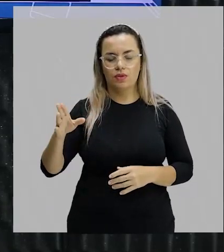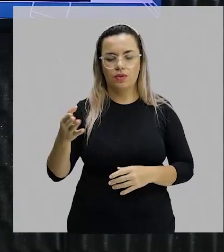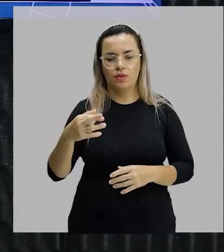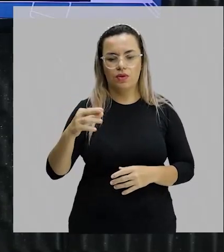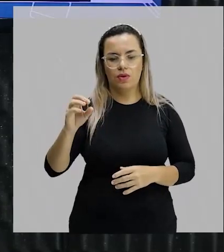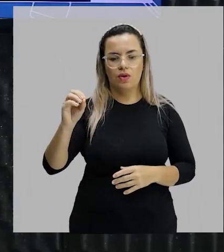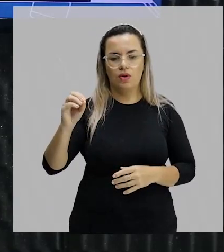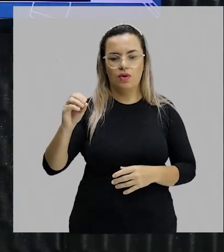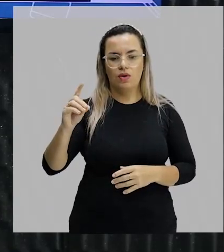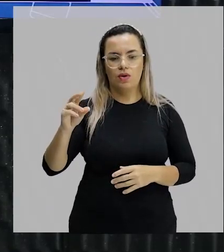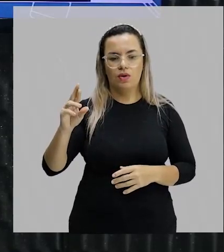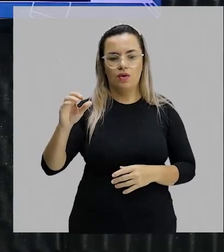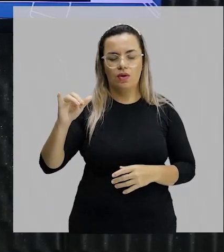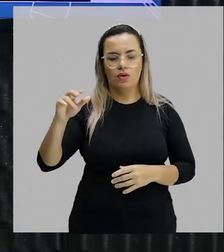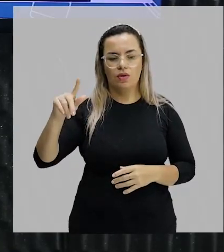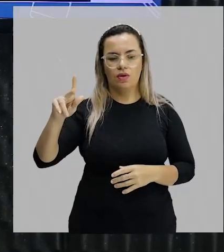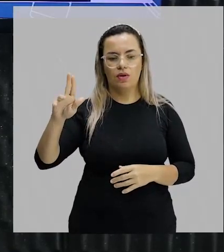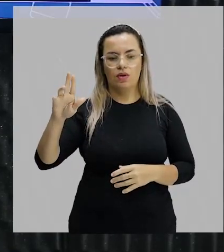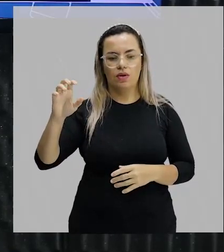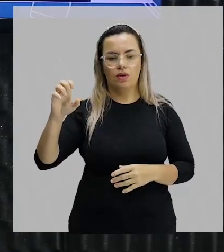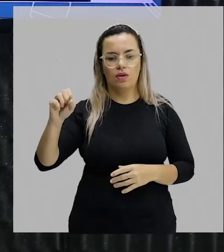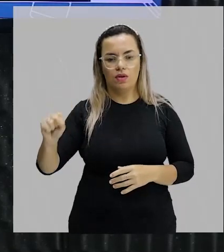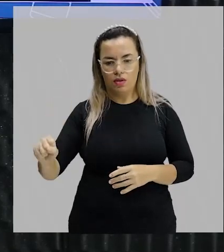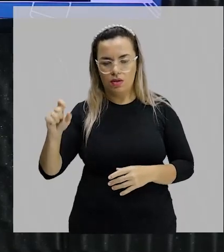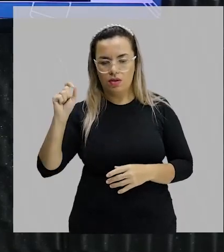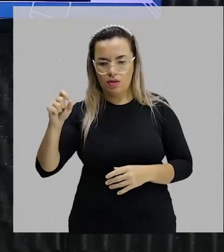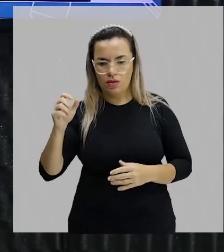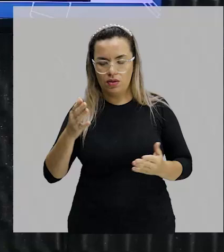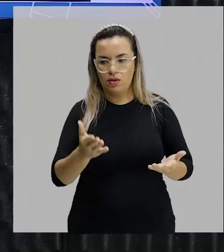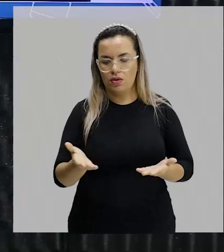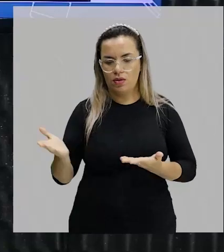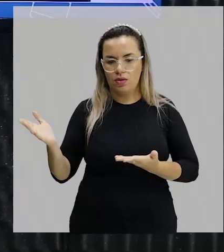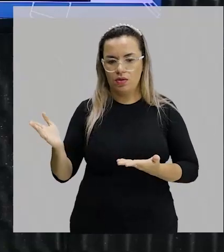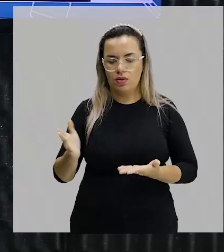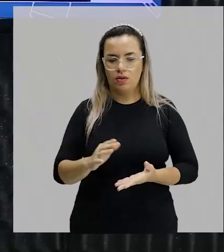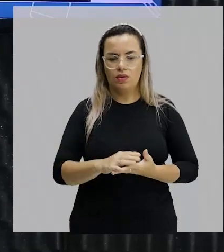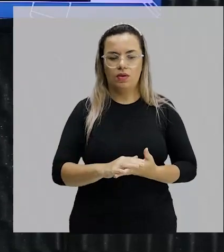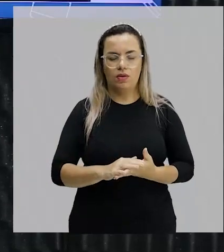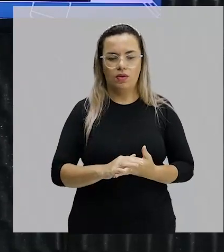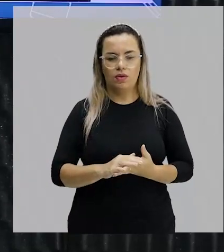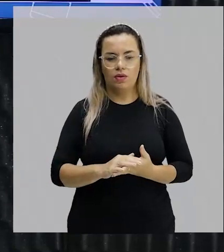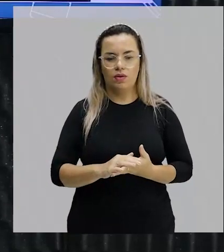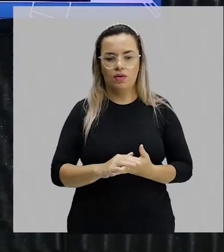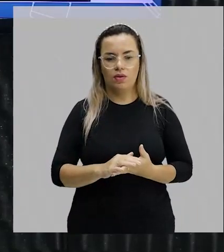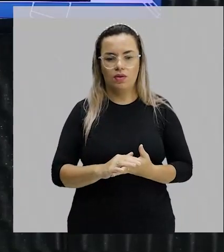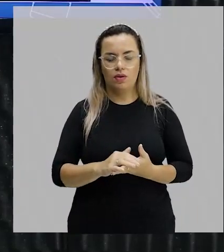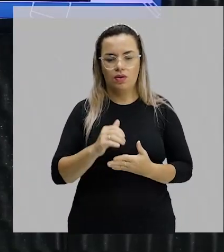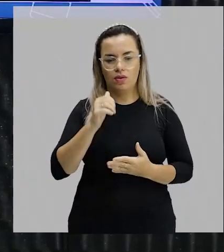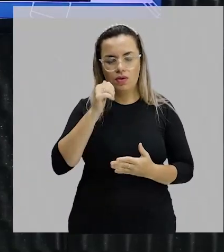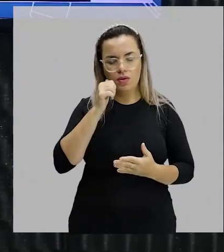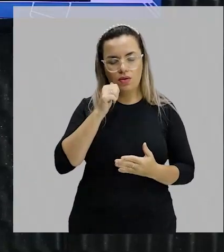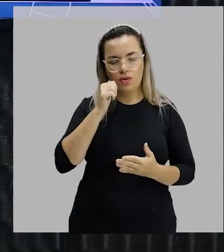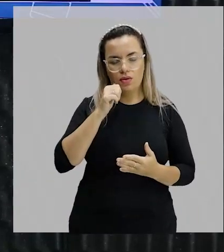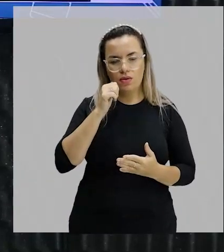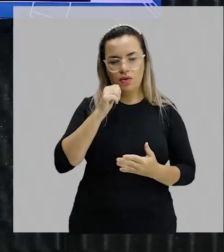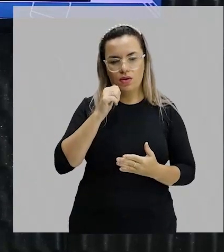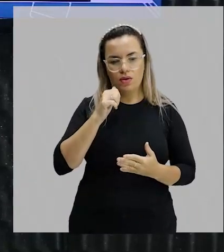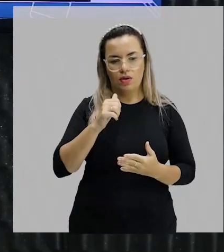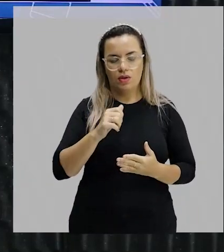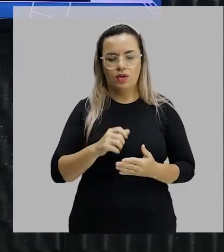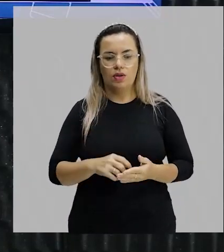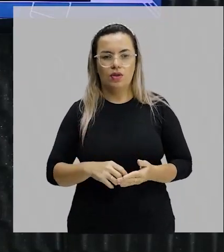de Vestido de Noiva, que tinham 3 palcos, né, que eram 3 realidades, né, 3 planos. O plano da realidade, o plano